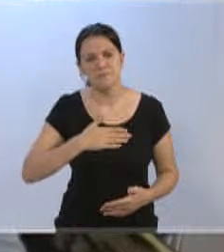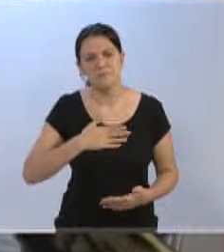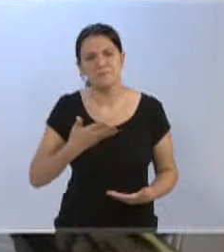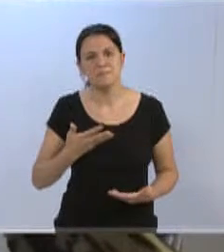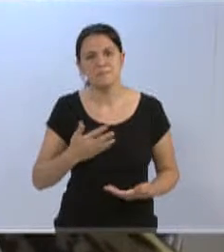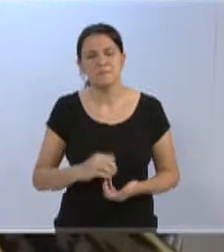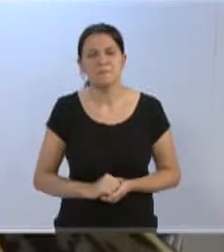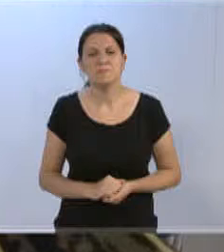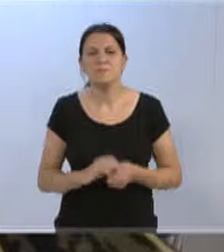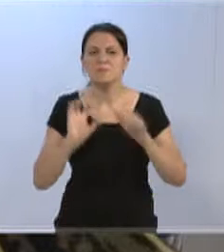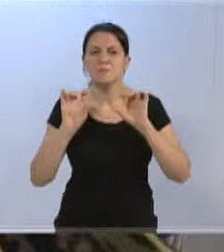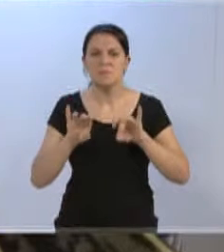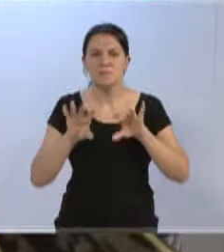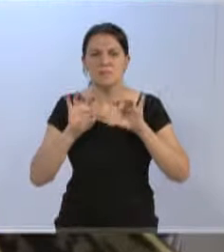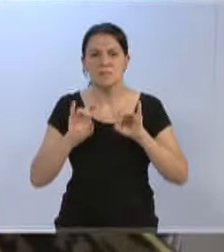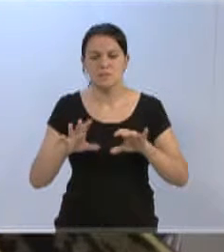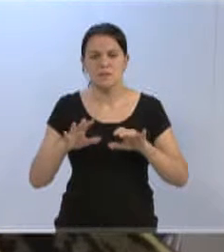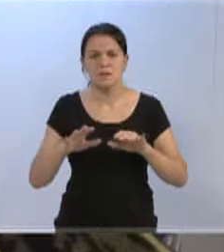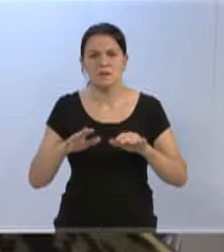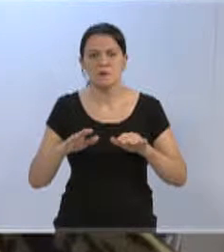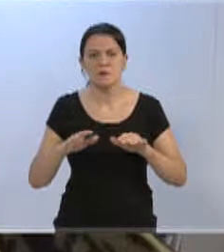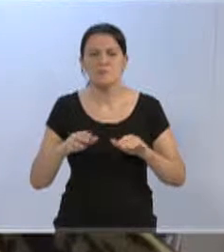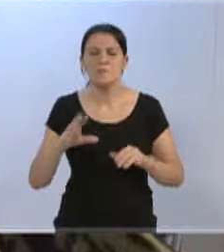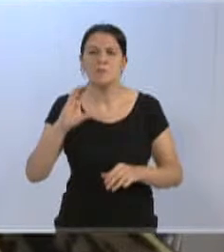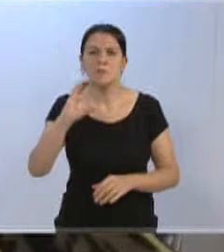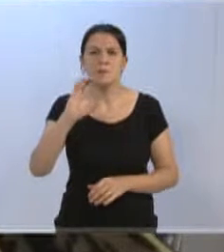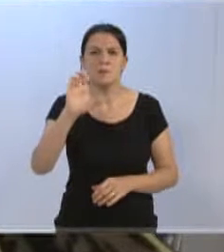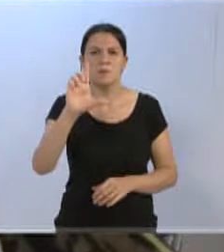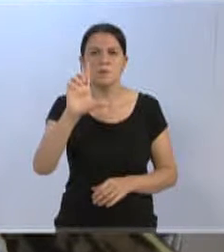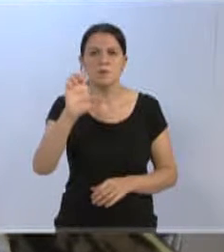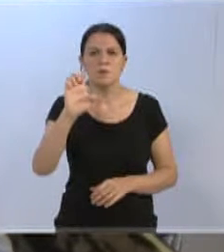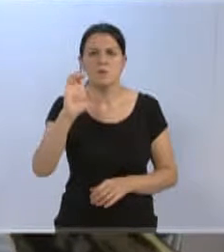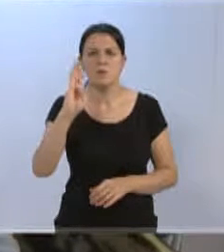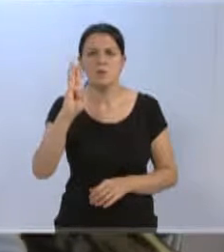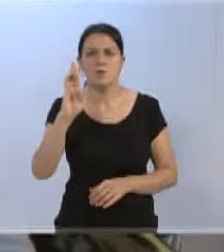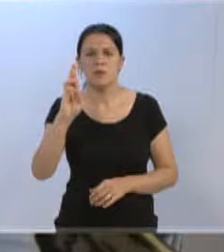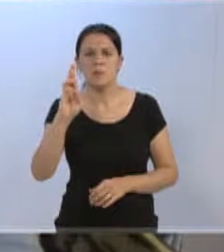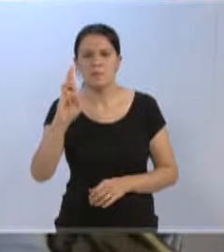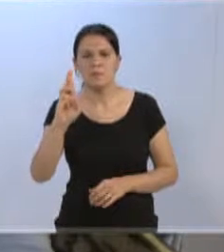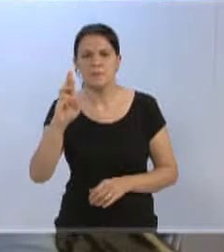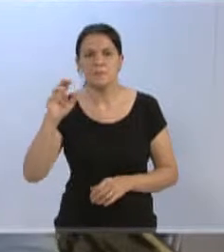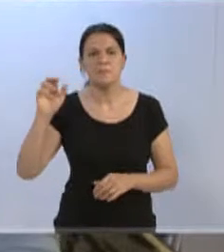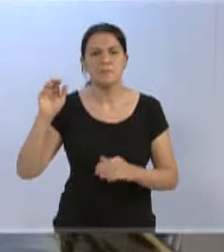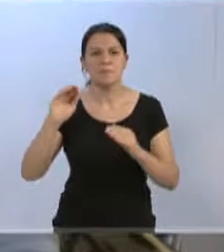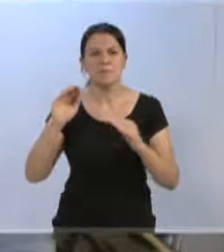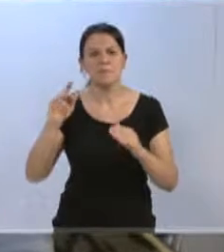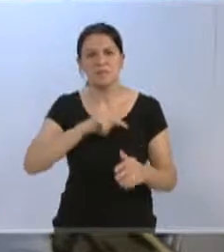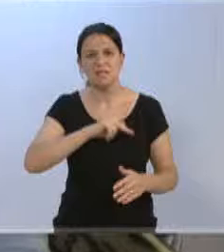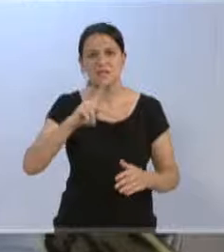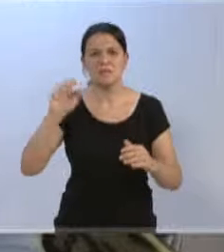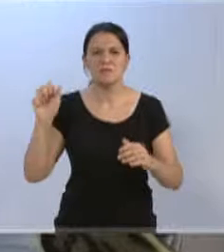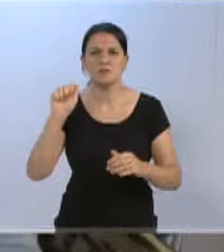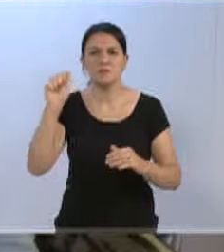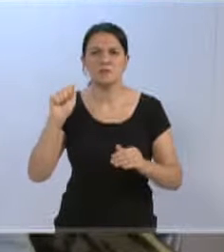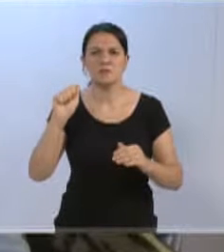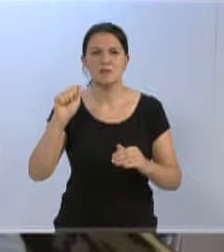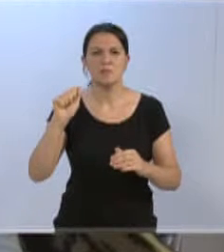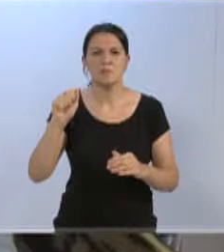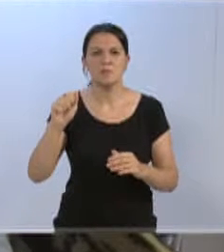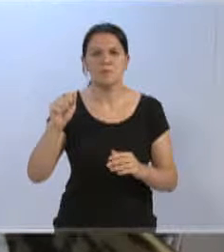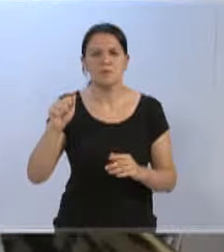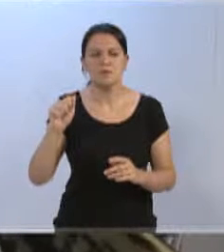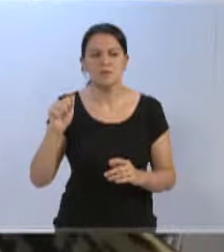forma muito especial também, saudar o Kleber, que foi quem fez presidente da Associação de Moradores da Ponta Aguda, que teve uma pastelada lá no